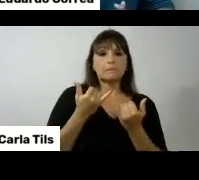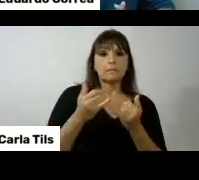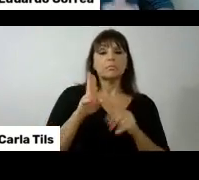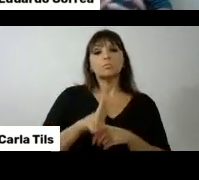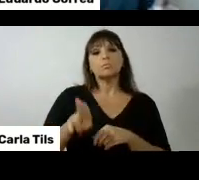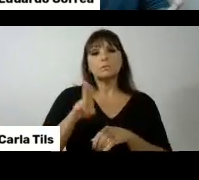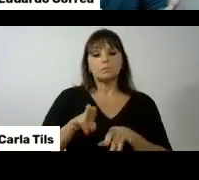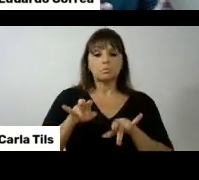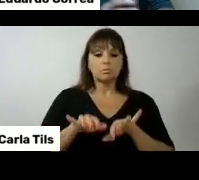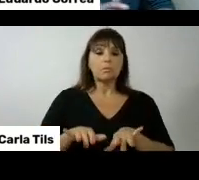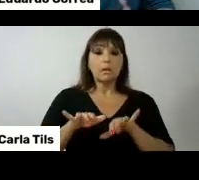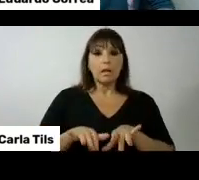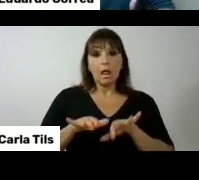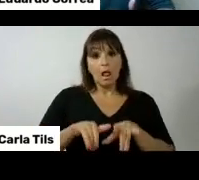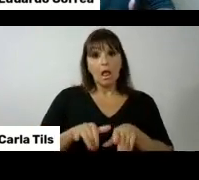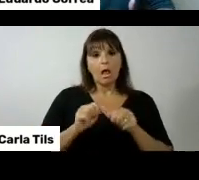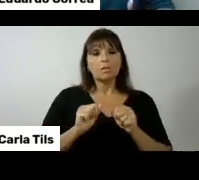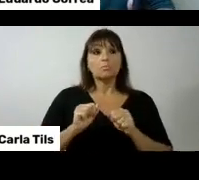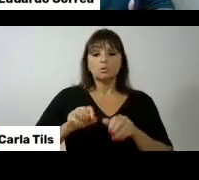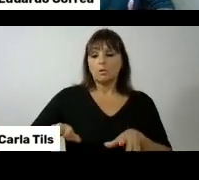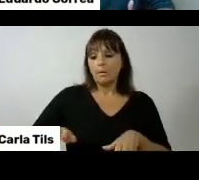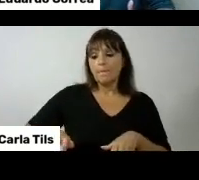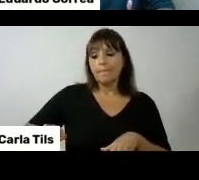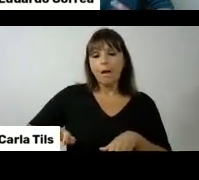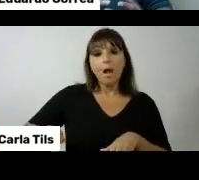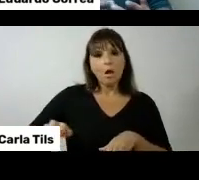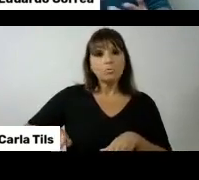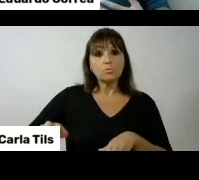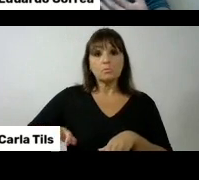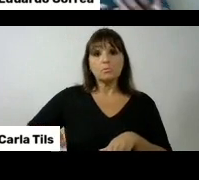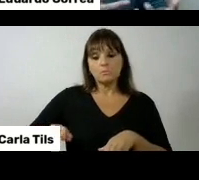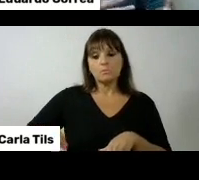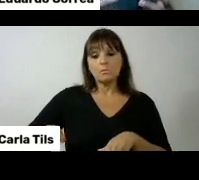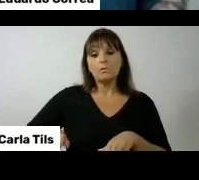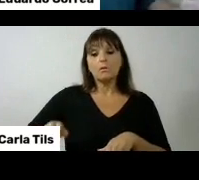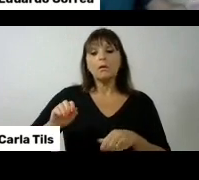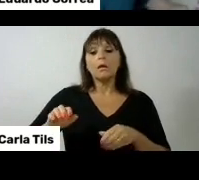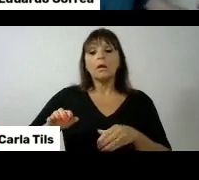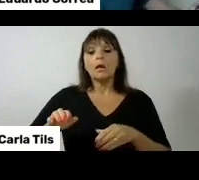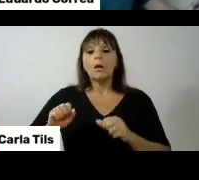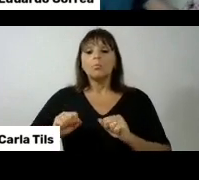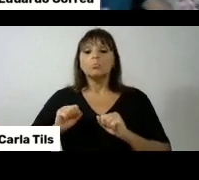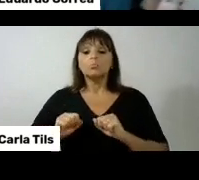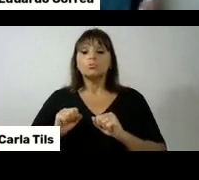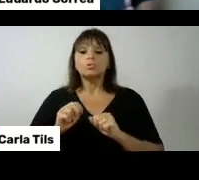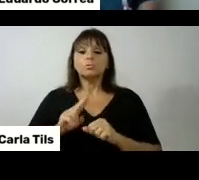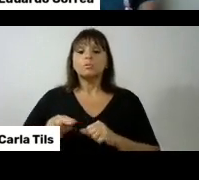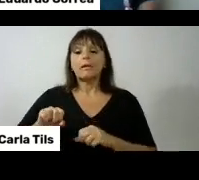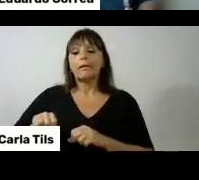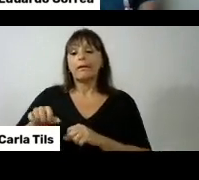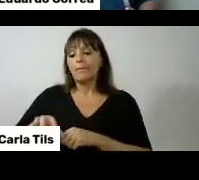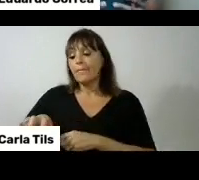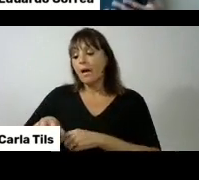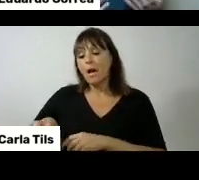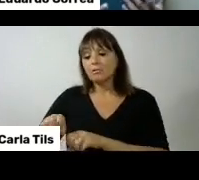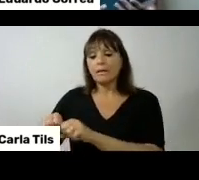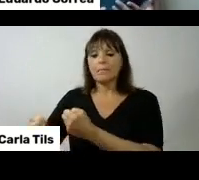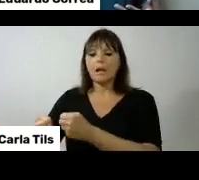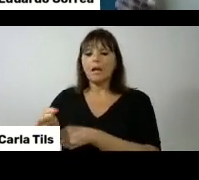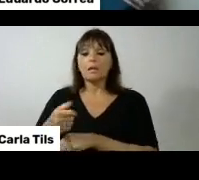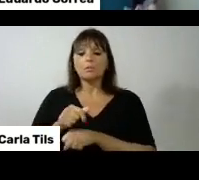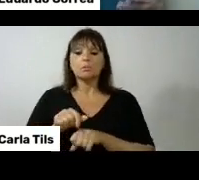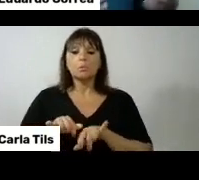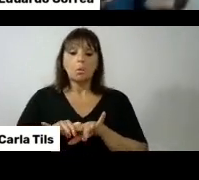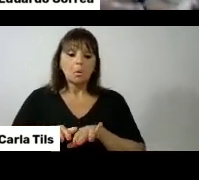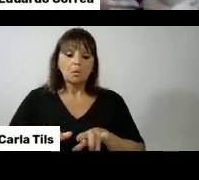mouse, mas podia ser que o meu mouse tivesse quebrado, ou algum periférico que eu estou utilizando aqui tivesse quebrado. E eu poderia